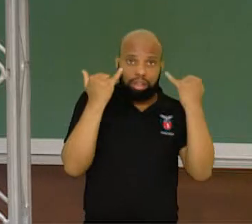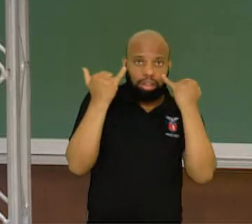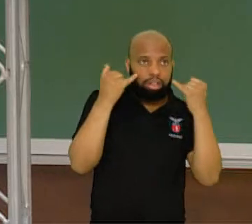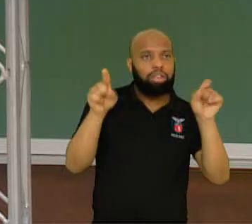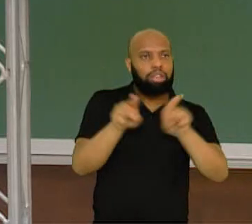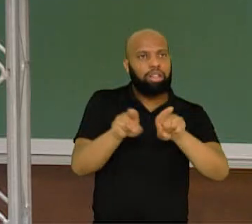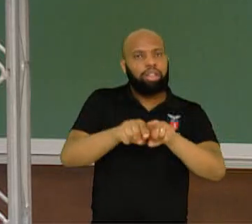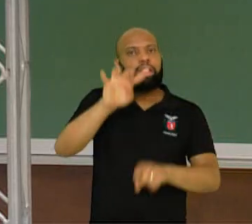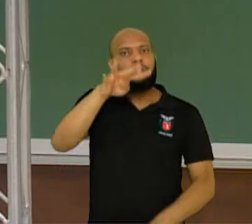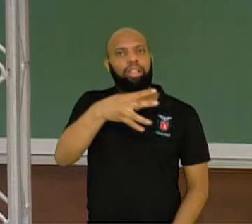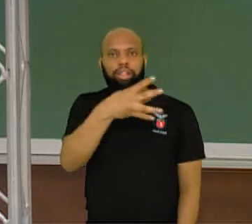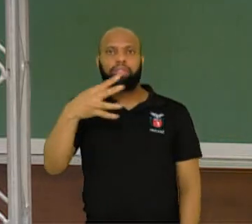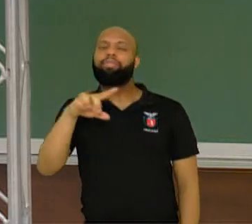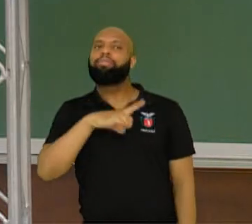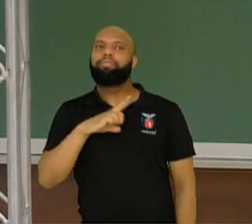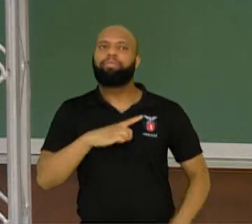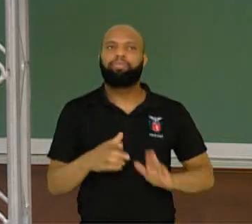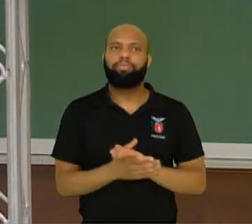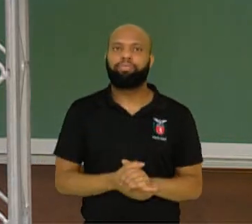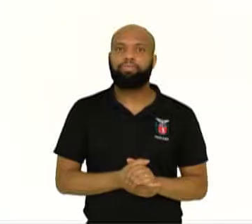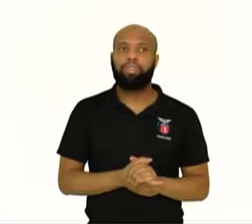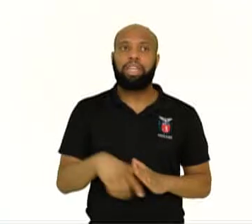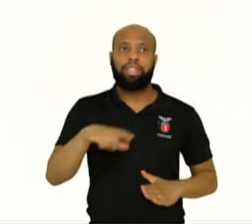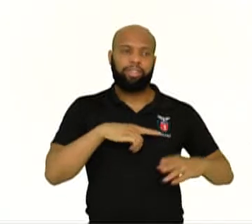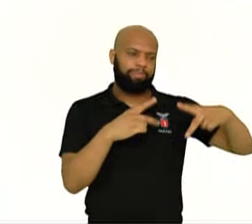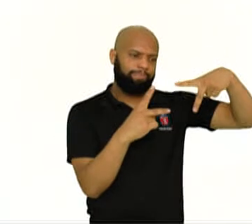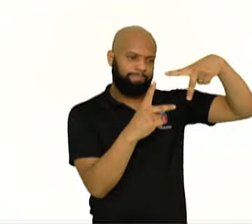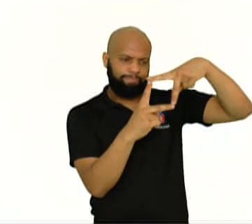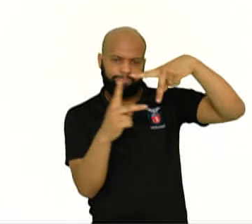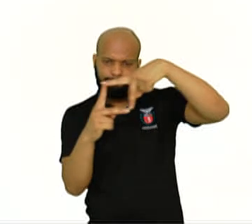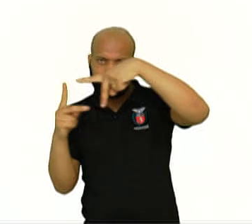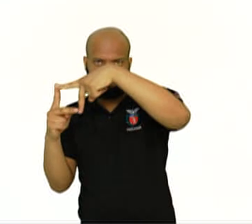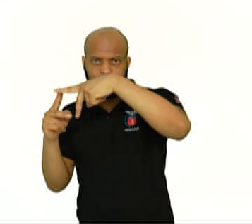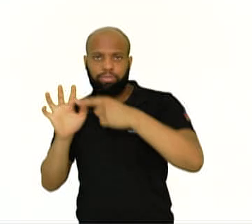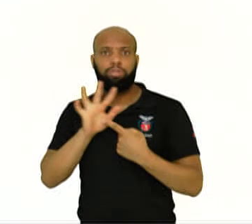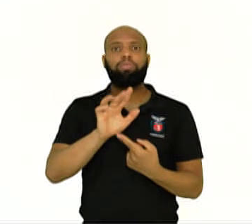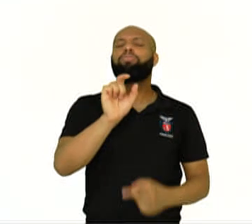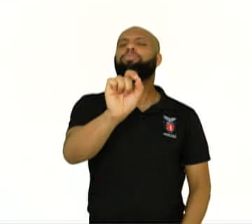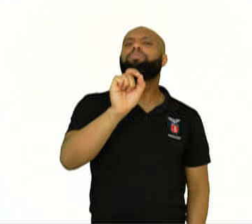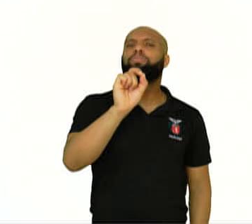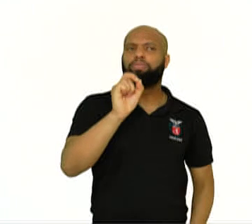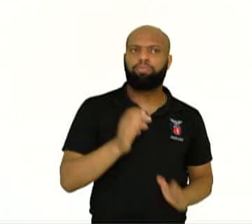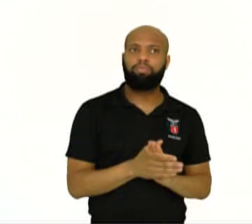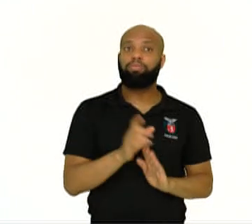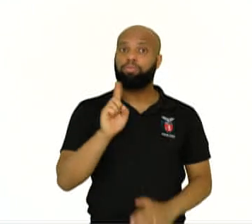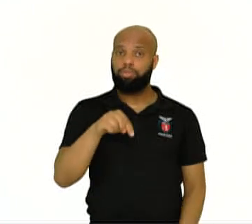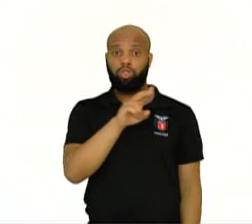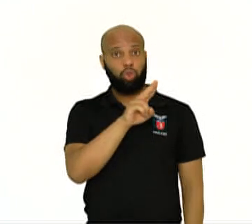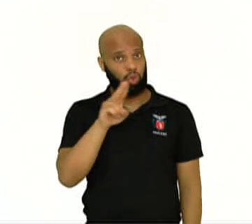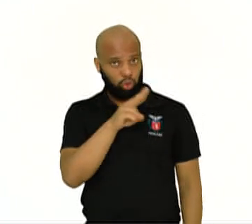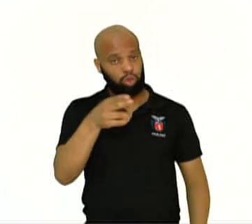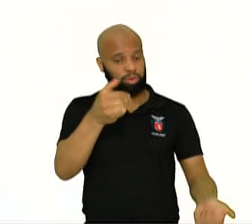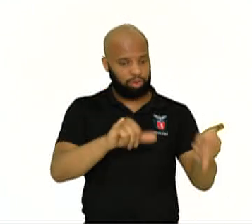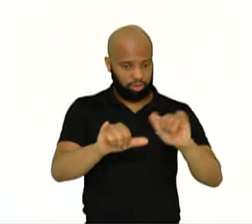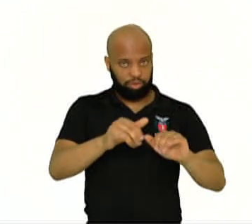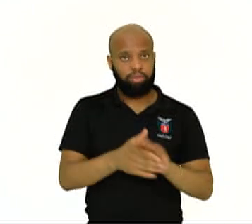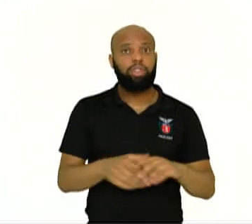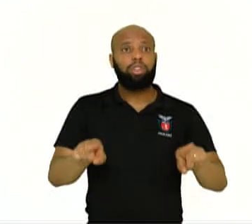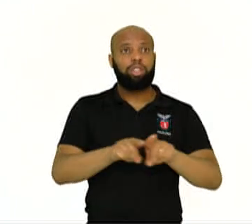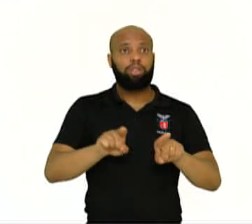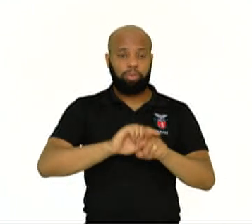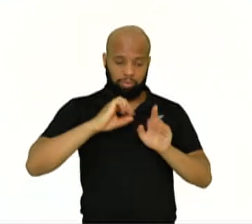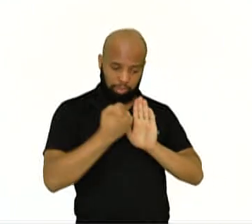informações nessa tabela periódica. Cada quadrado especifica o quê? O nome do elemento químico, o